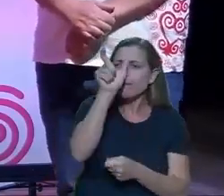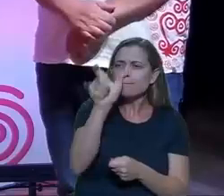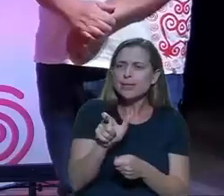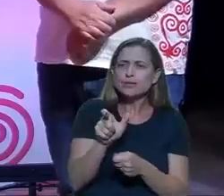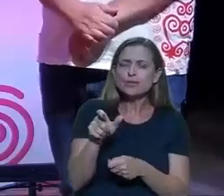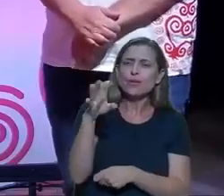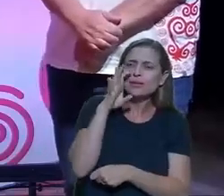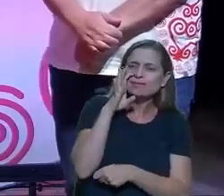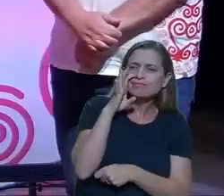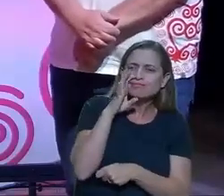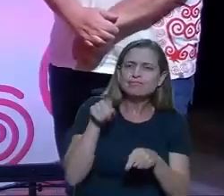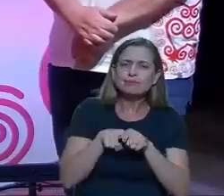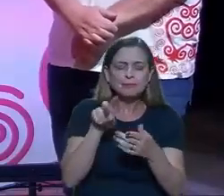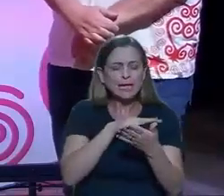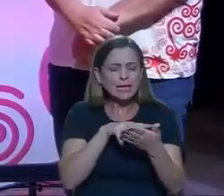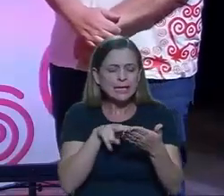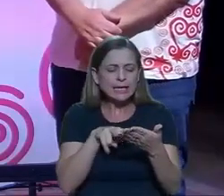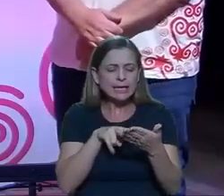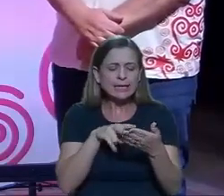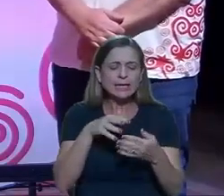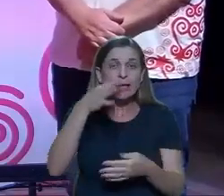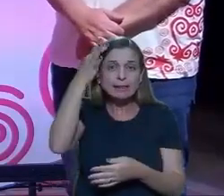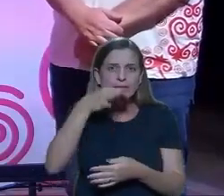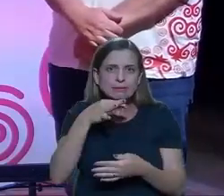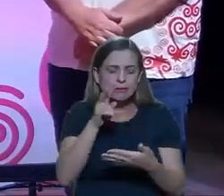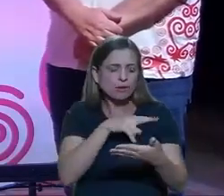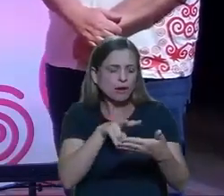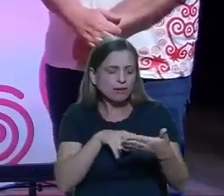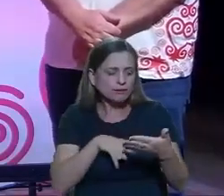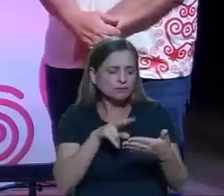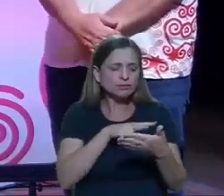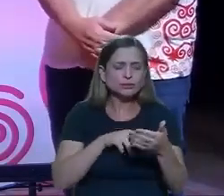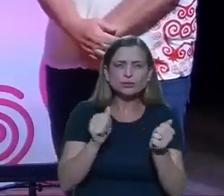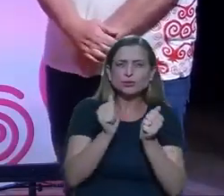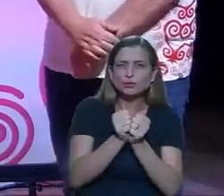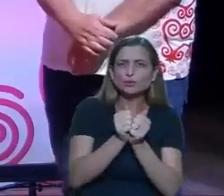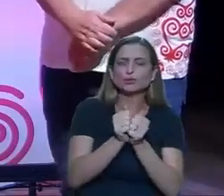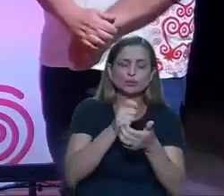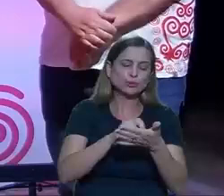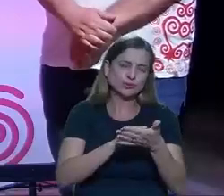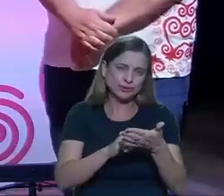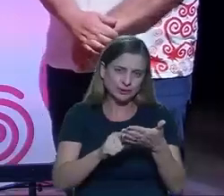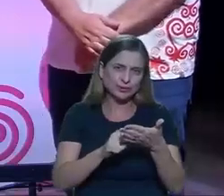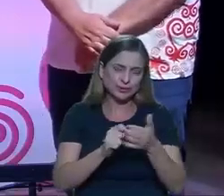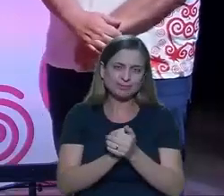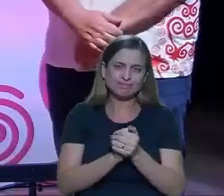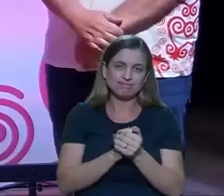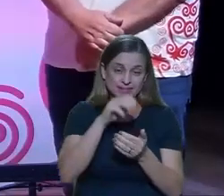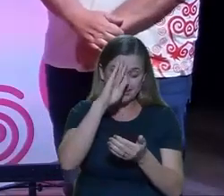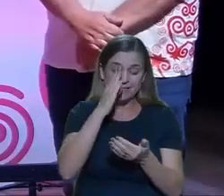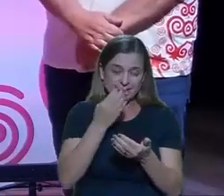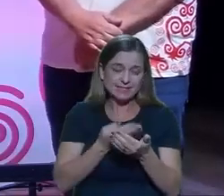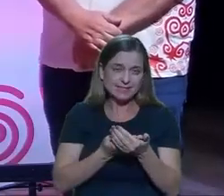e testemunhar o contato de leitoras e leitores com escritores que admiram. Tenho certeza que